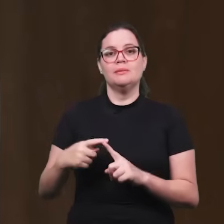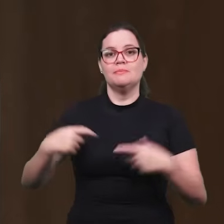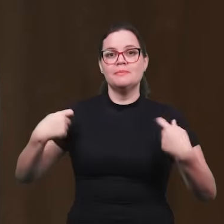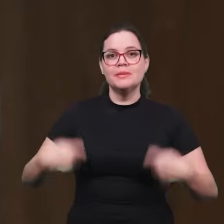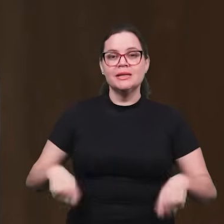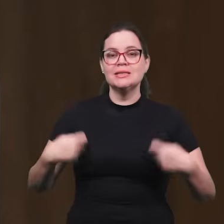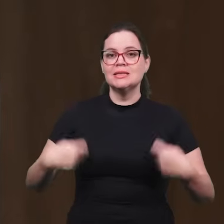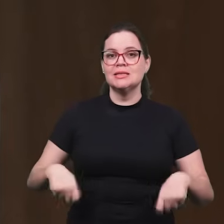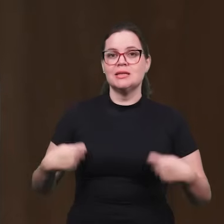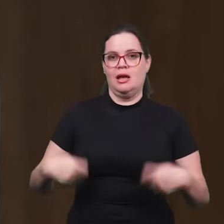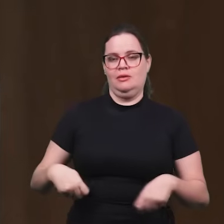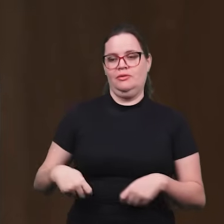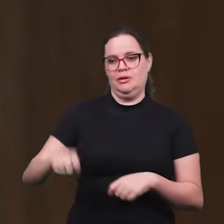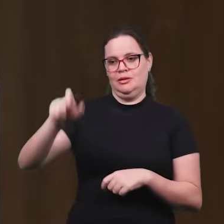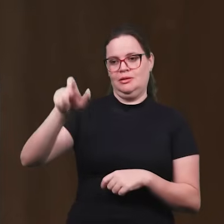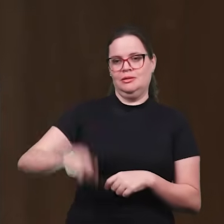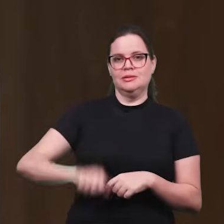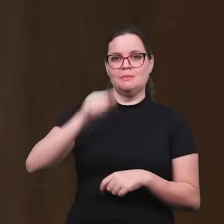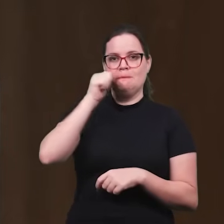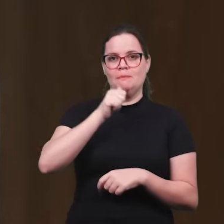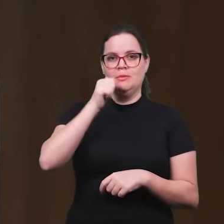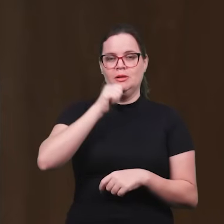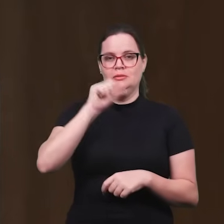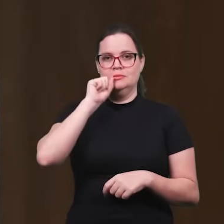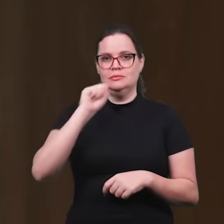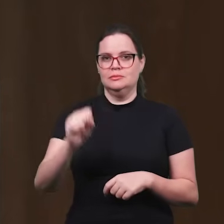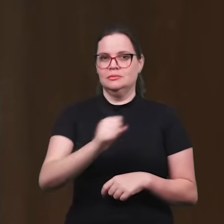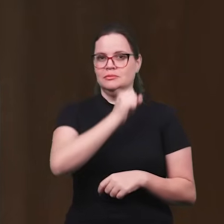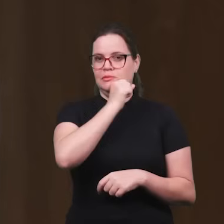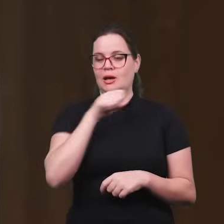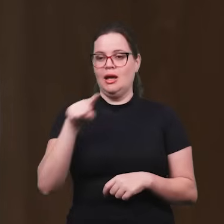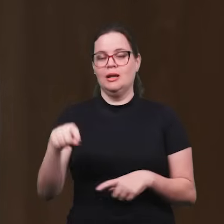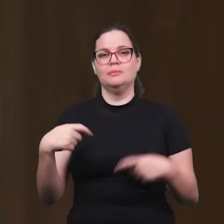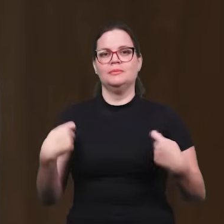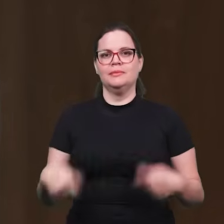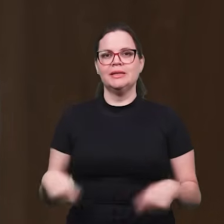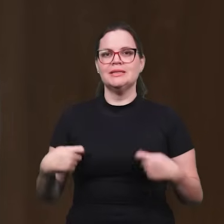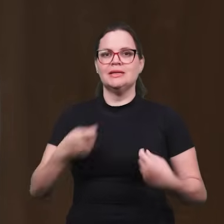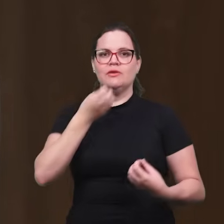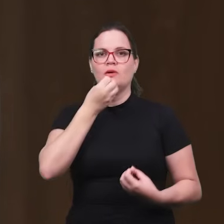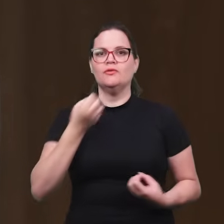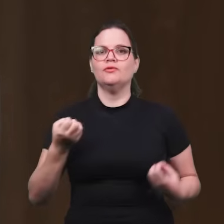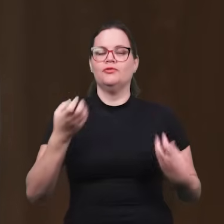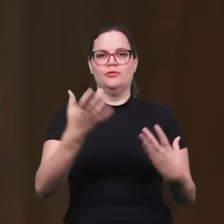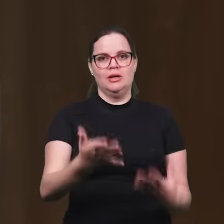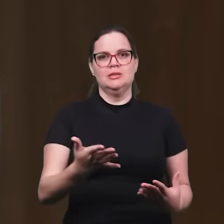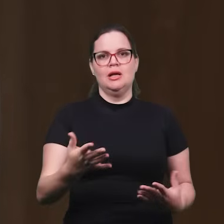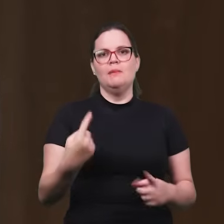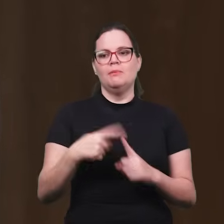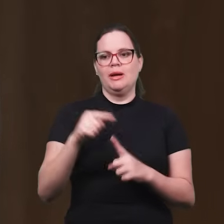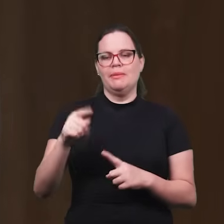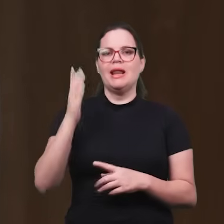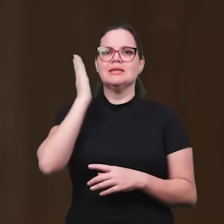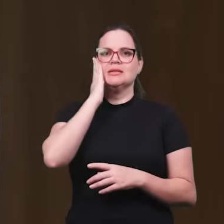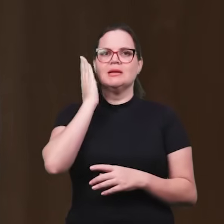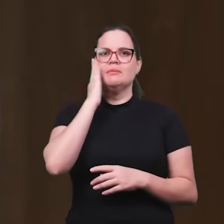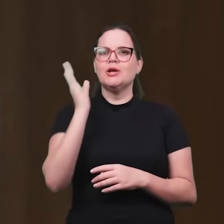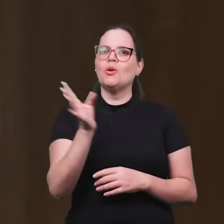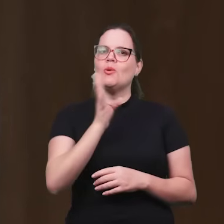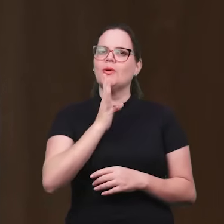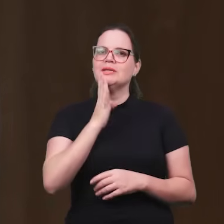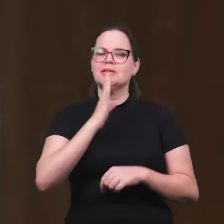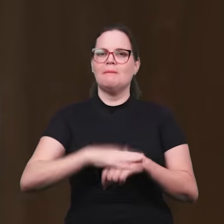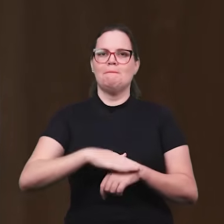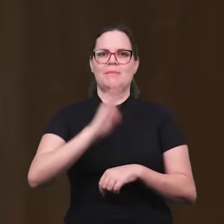aquela mulher tinha, que acontece conosco para que ela pudesse alcançar de fato um conhecimento